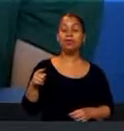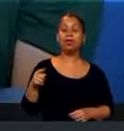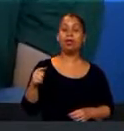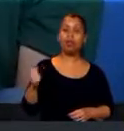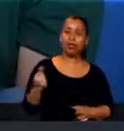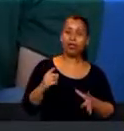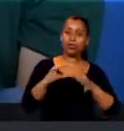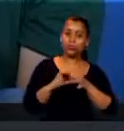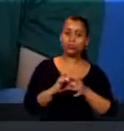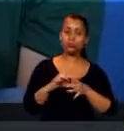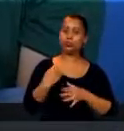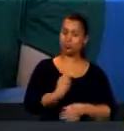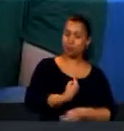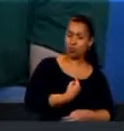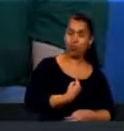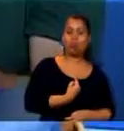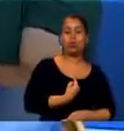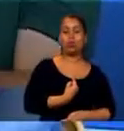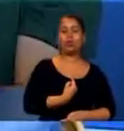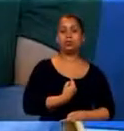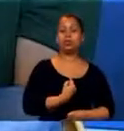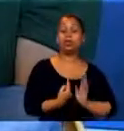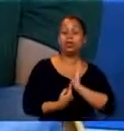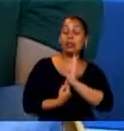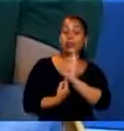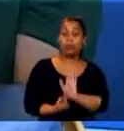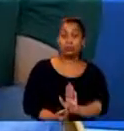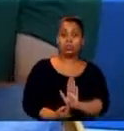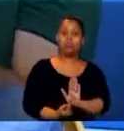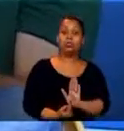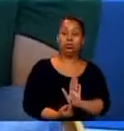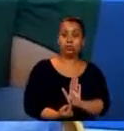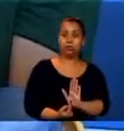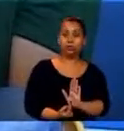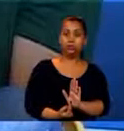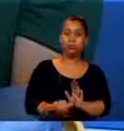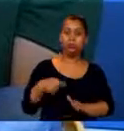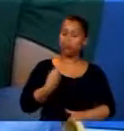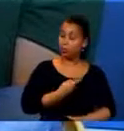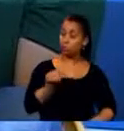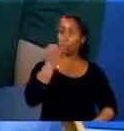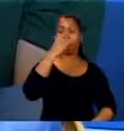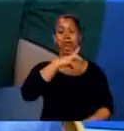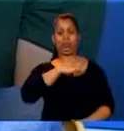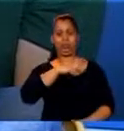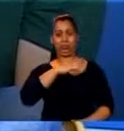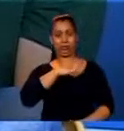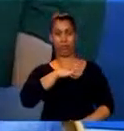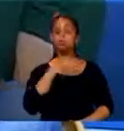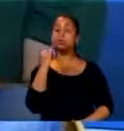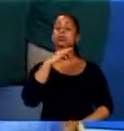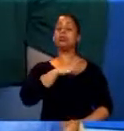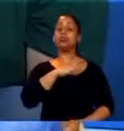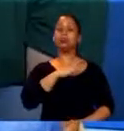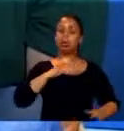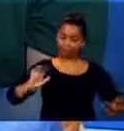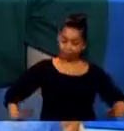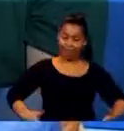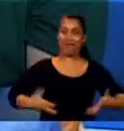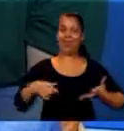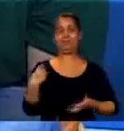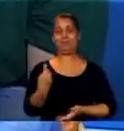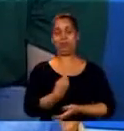Aparecendo ali na nossa frente, né? E mostrando que nós somos importantes, nós temos importância. E isso anima a